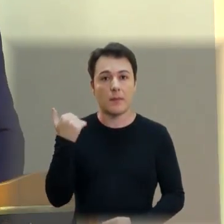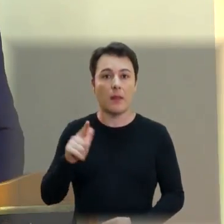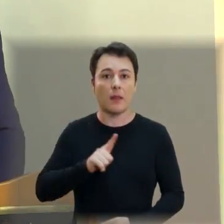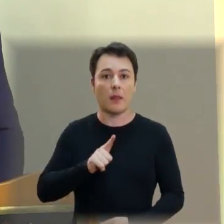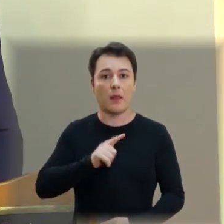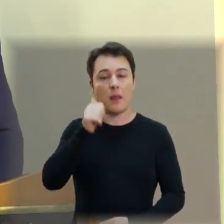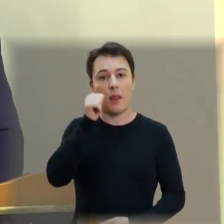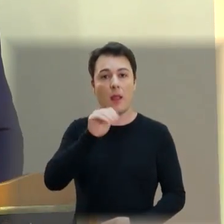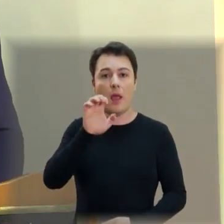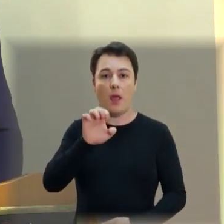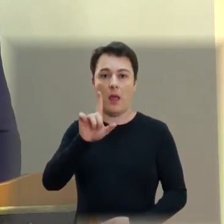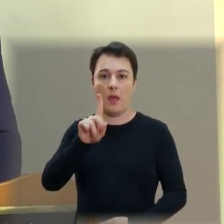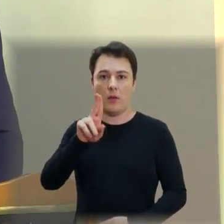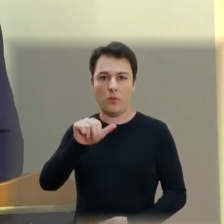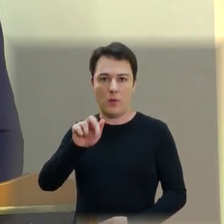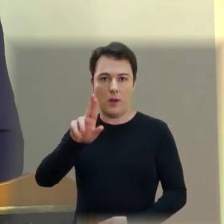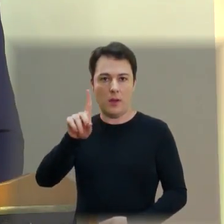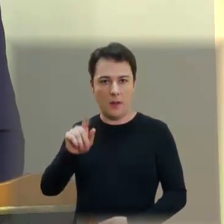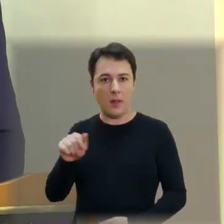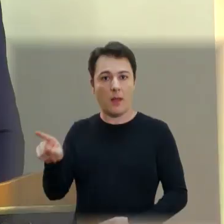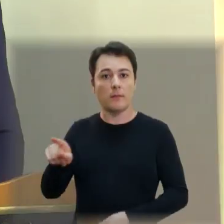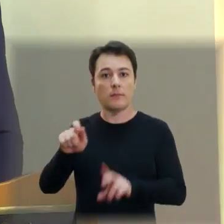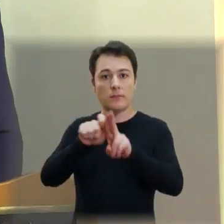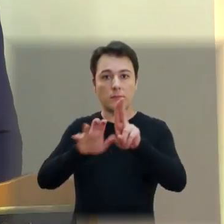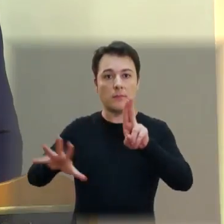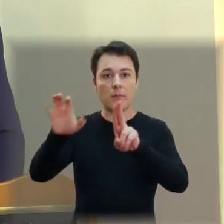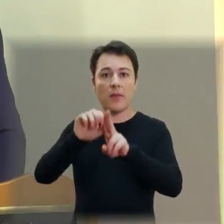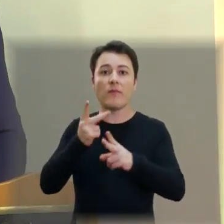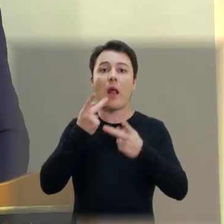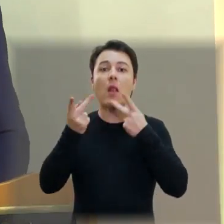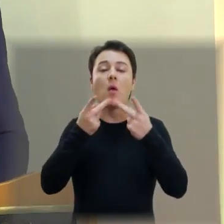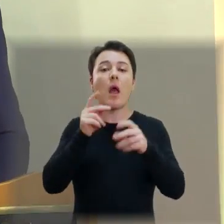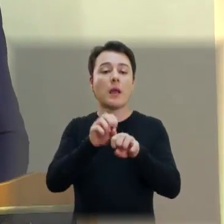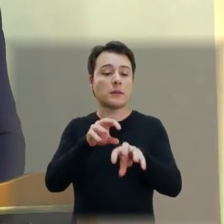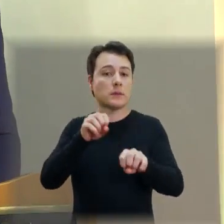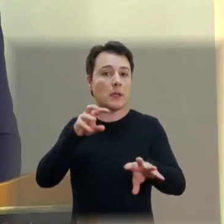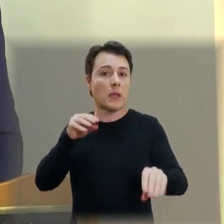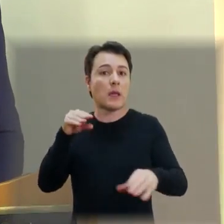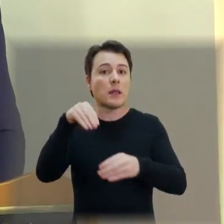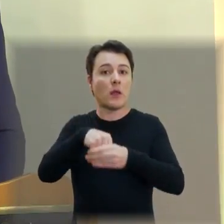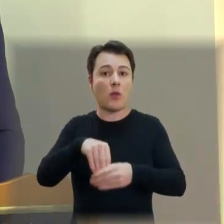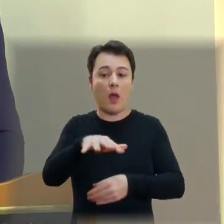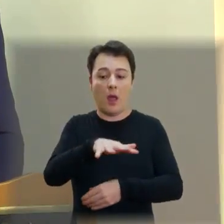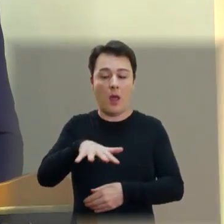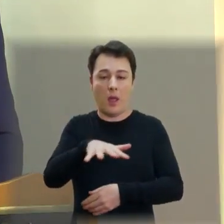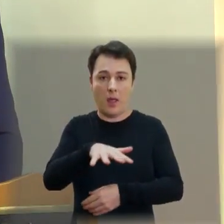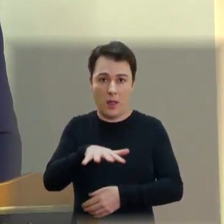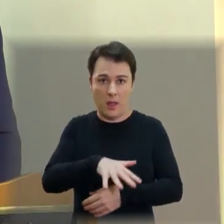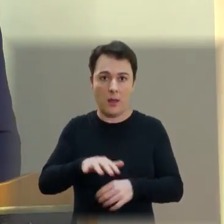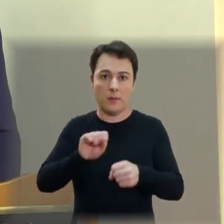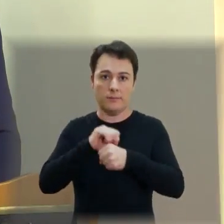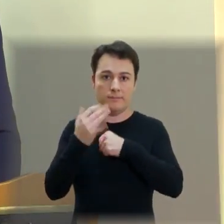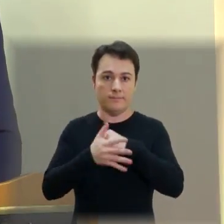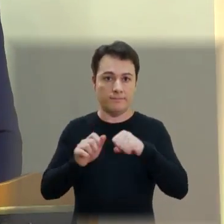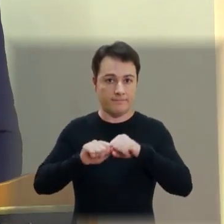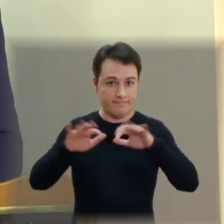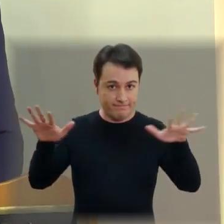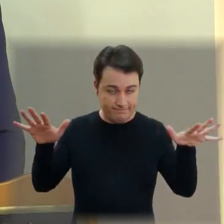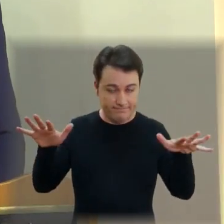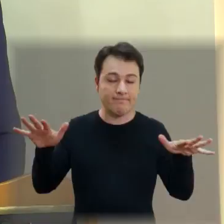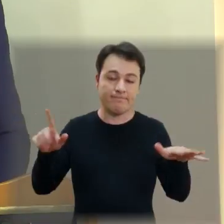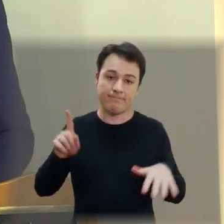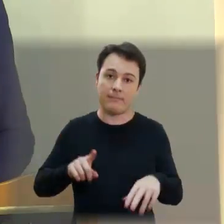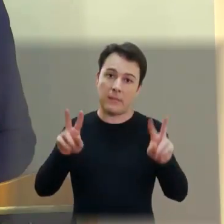Eduarda Escila, da Uniara, falou sobre educação à distância durante a pandemia. Também foi um tema muito importante que